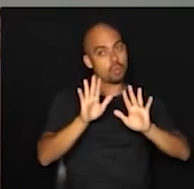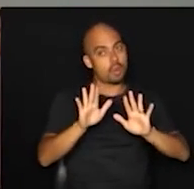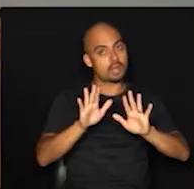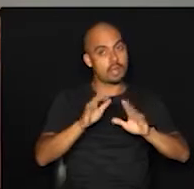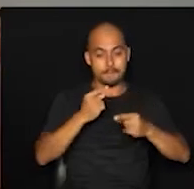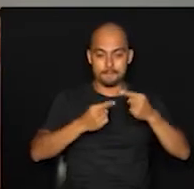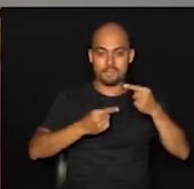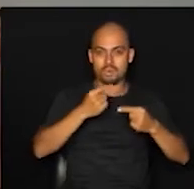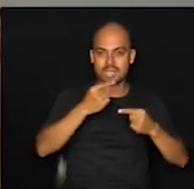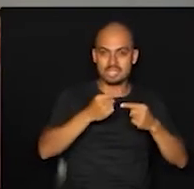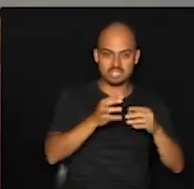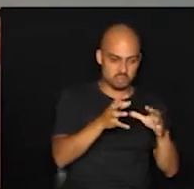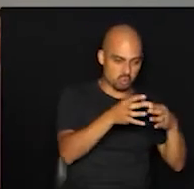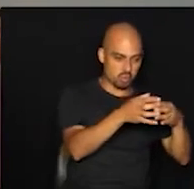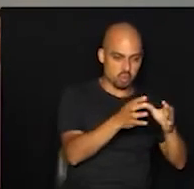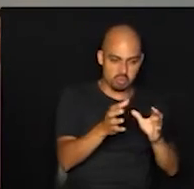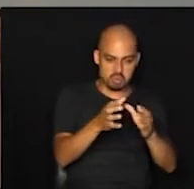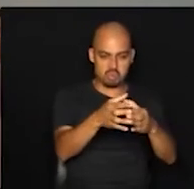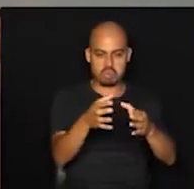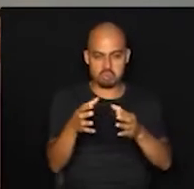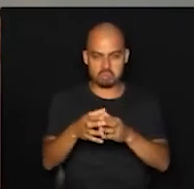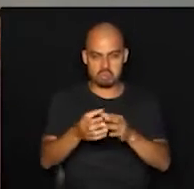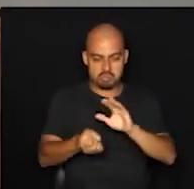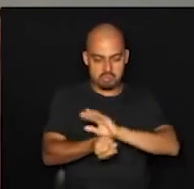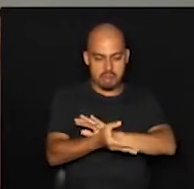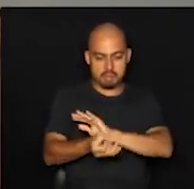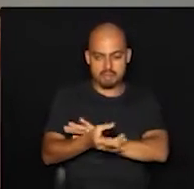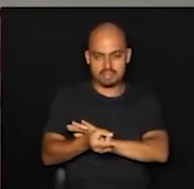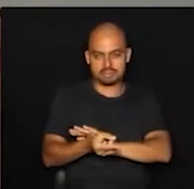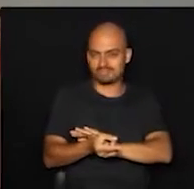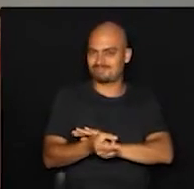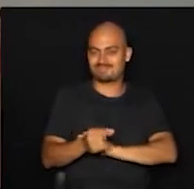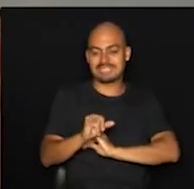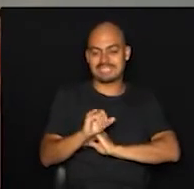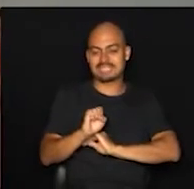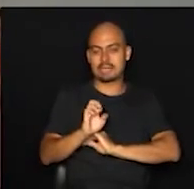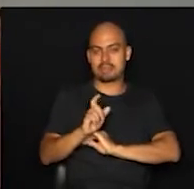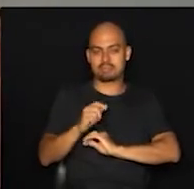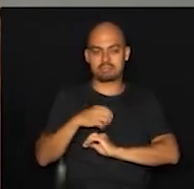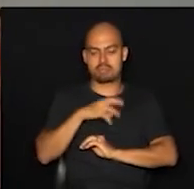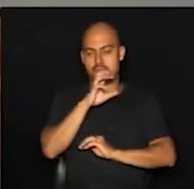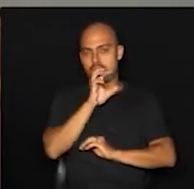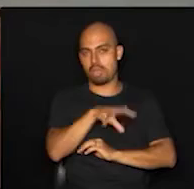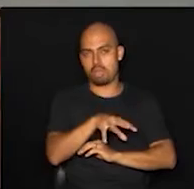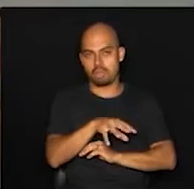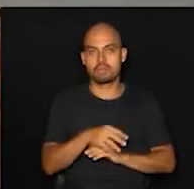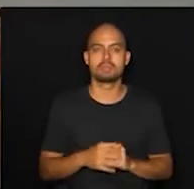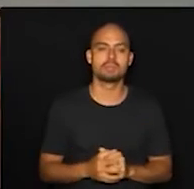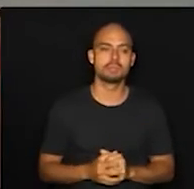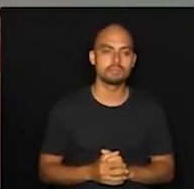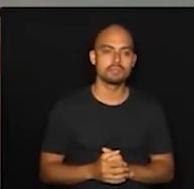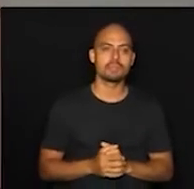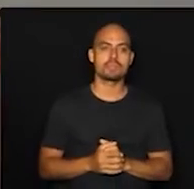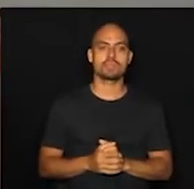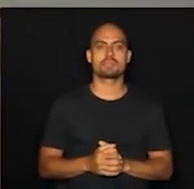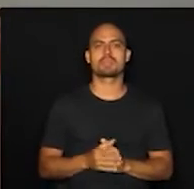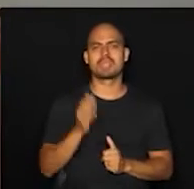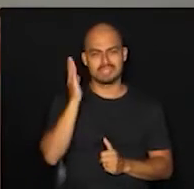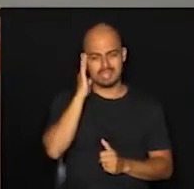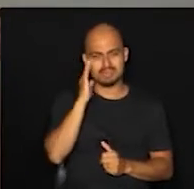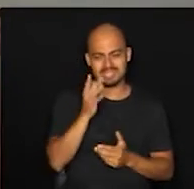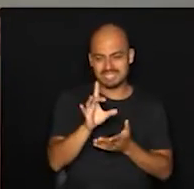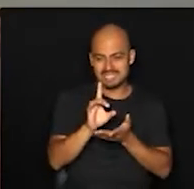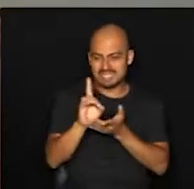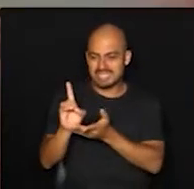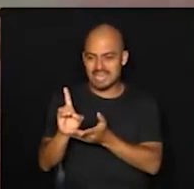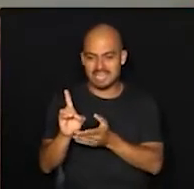partidária, ela tinha horror. Então, ela não queria saber, ela não tinha essa coisa que a gente tem hoje em dia, esse binarismo, direita e esquerda,